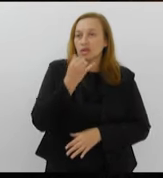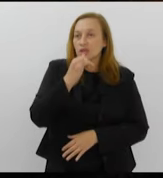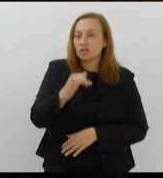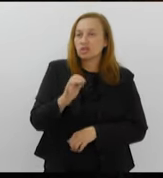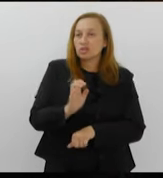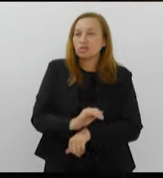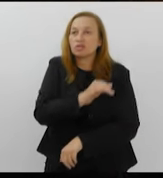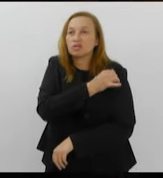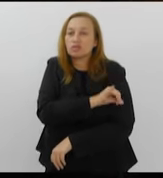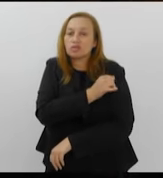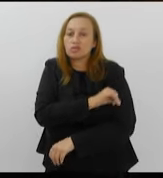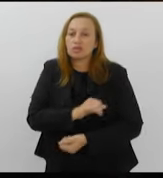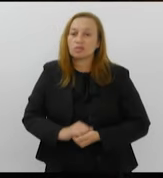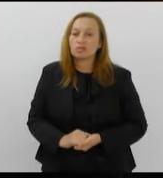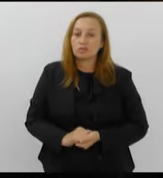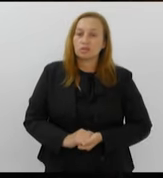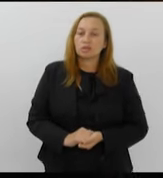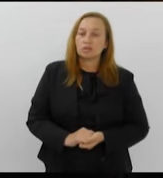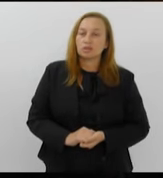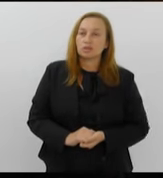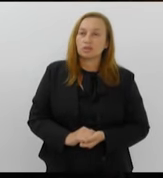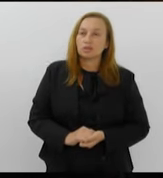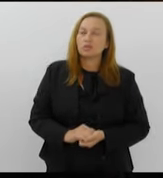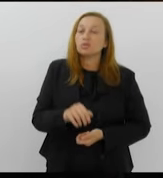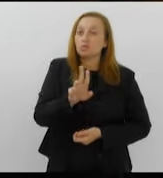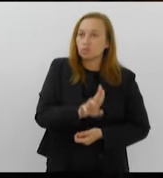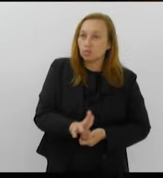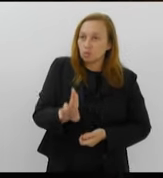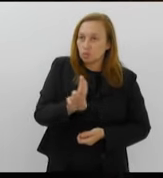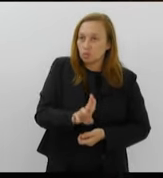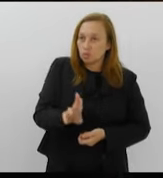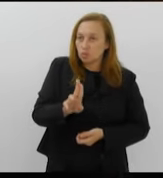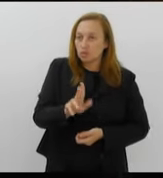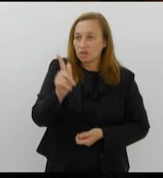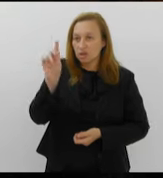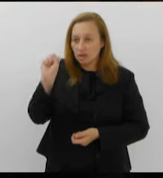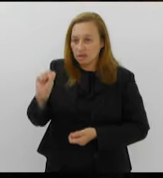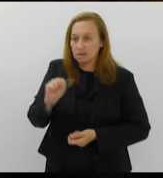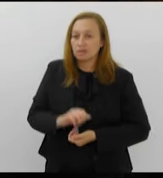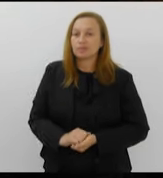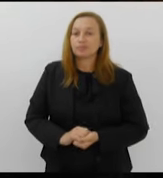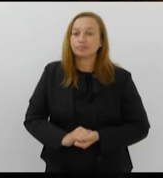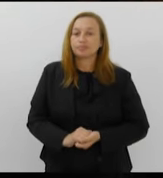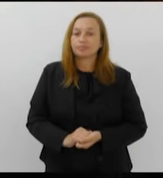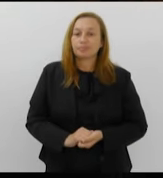do Rio de Janeiro através da utilização de gás.